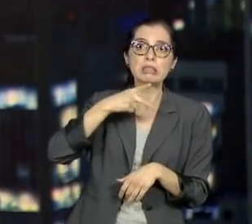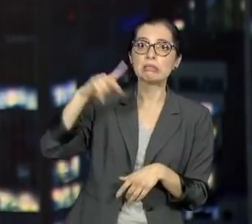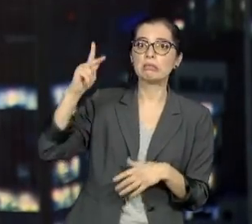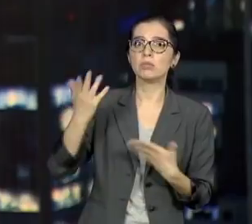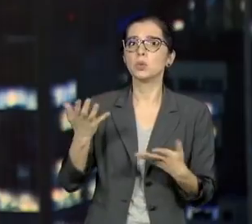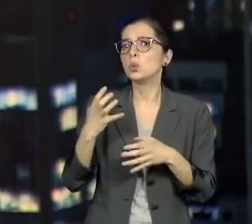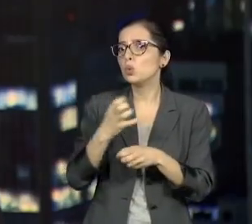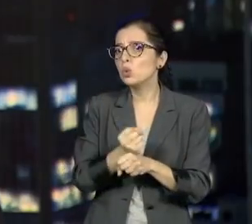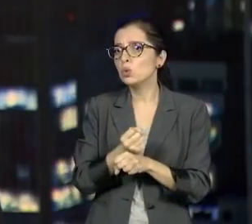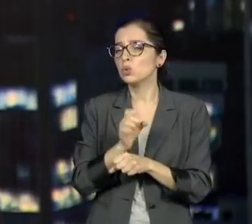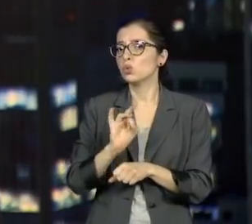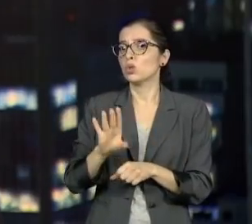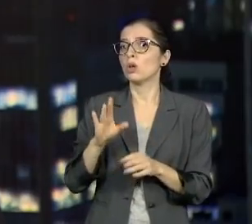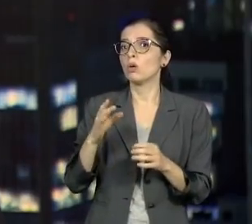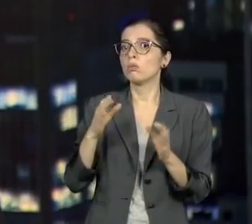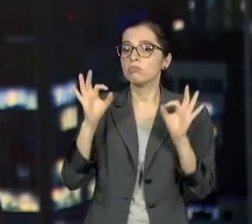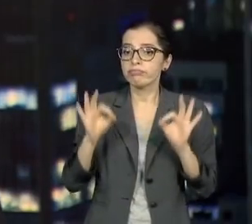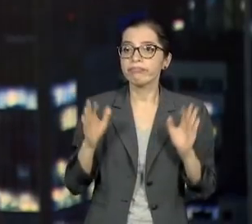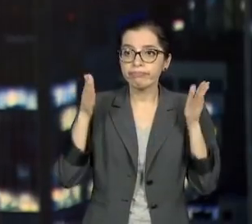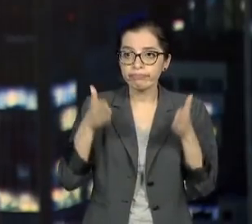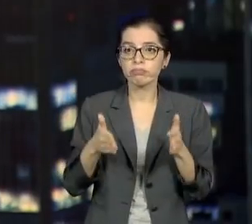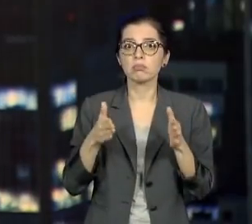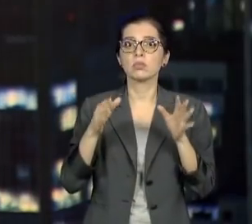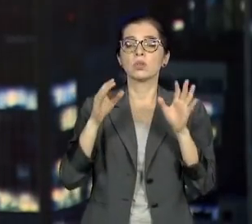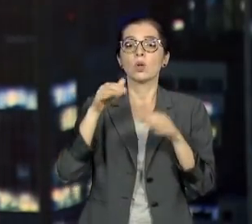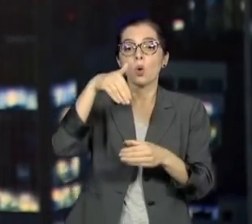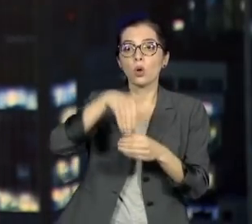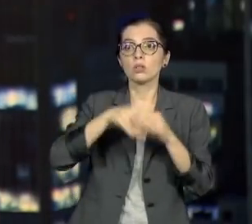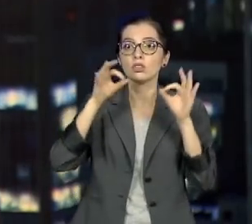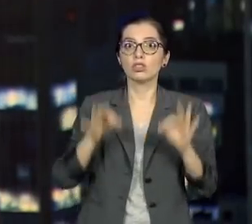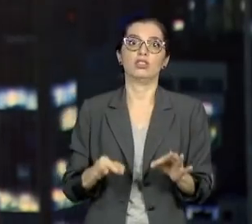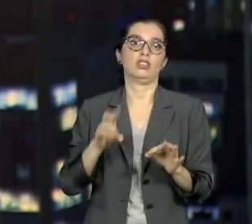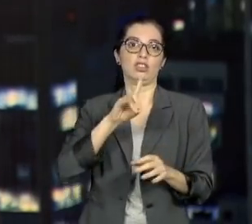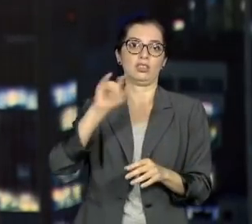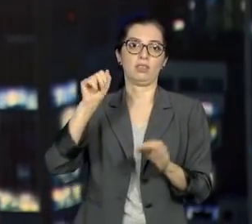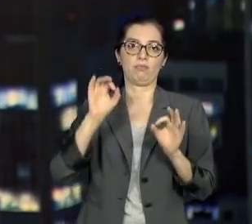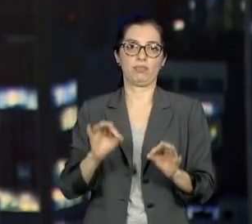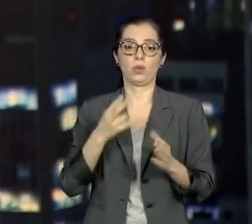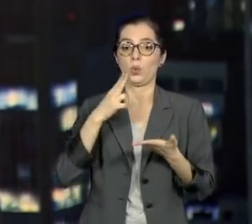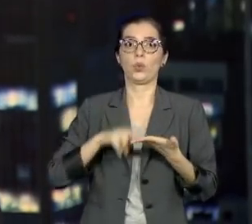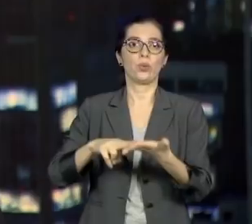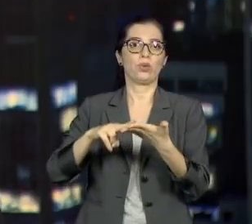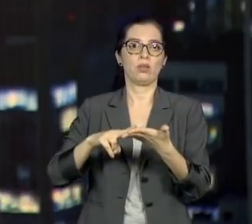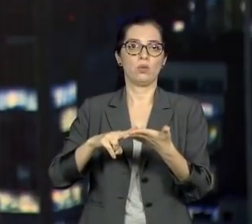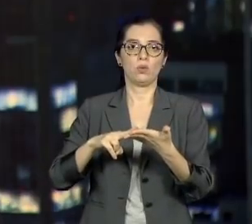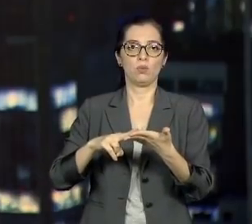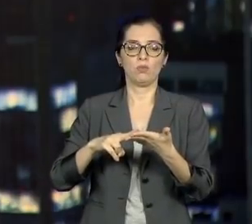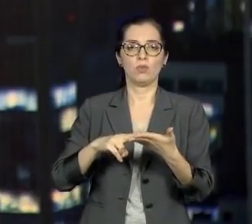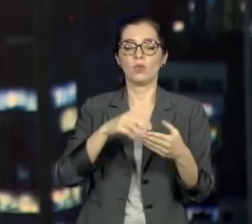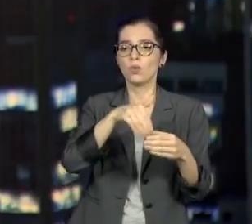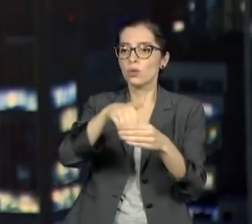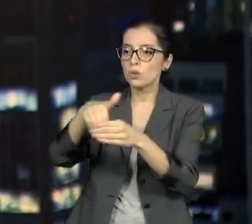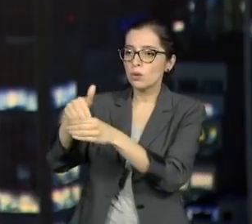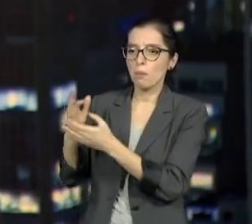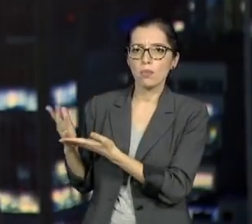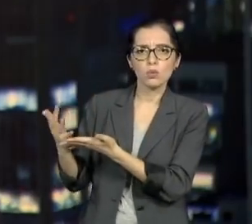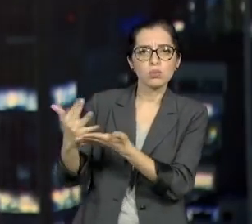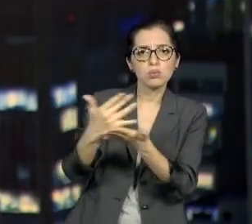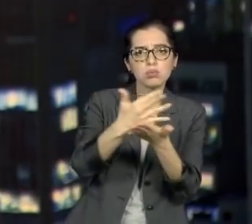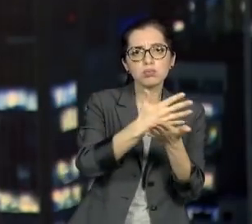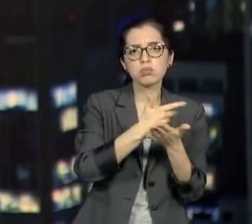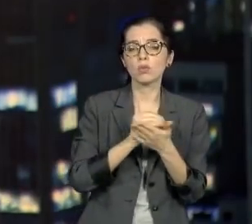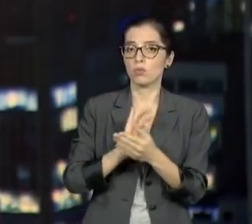que chegarem até o dia da eleição. Os democratas queriam que fossem considerados todos os votos cuja postagem tivesse sido